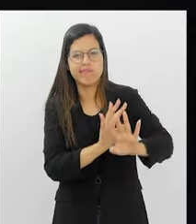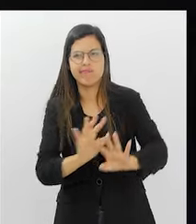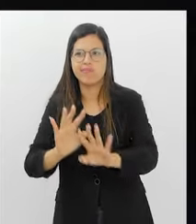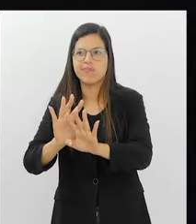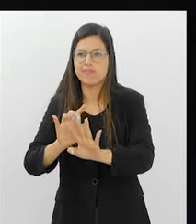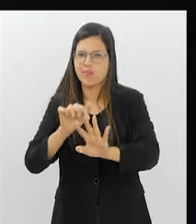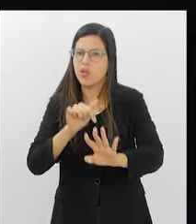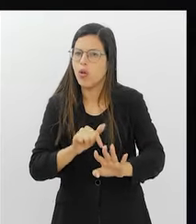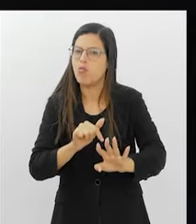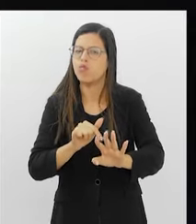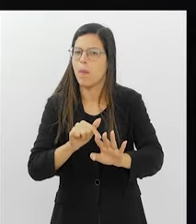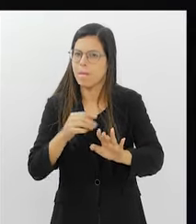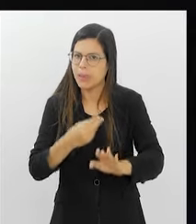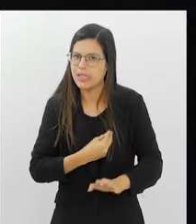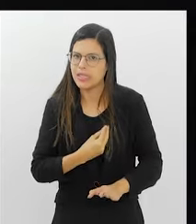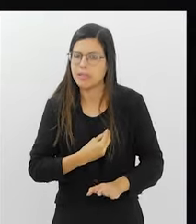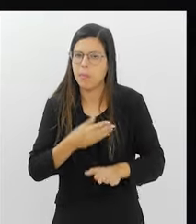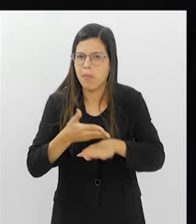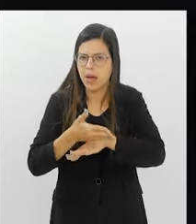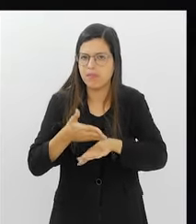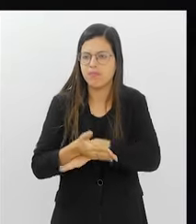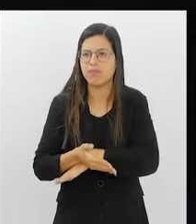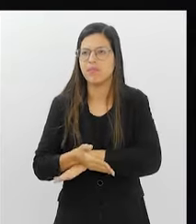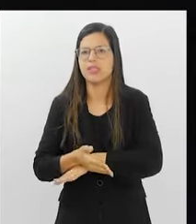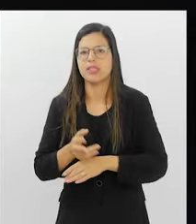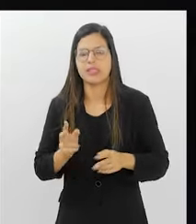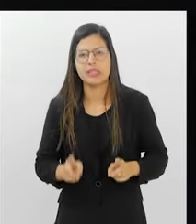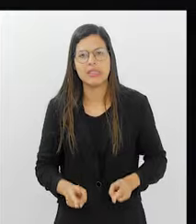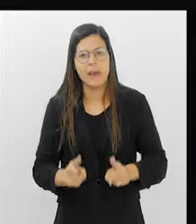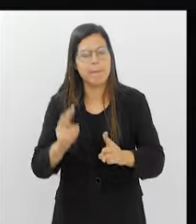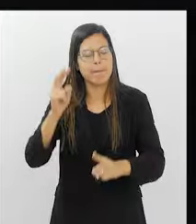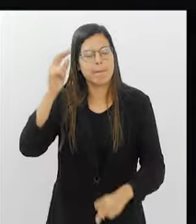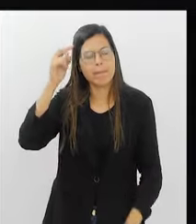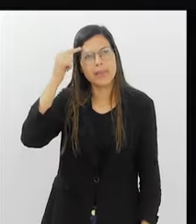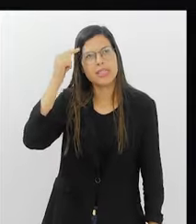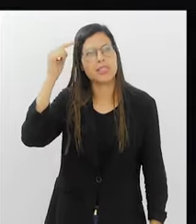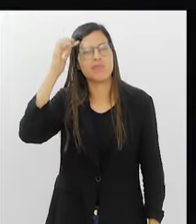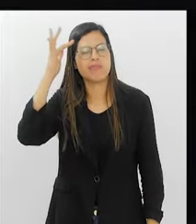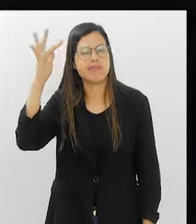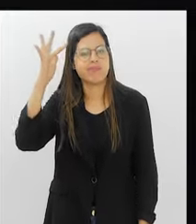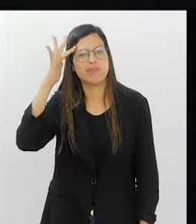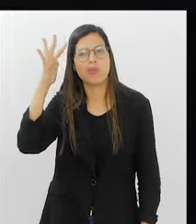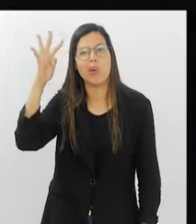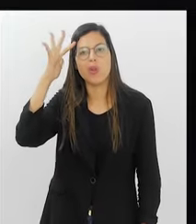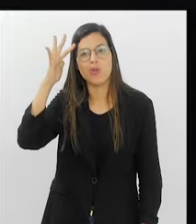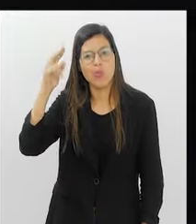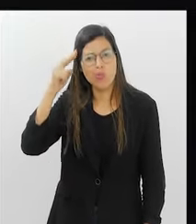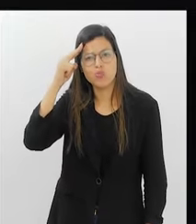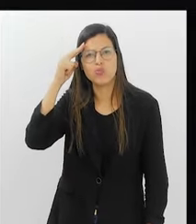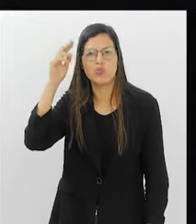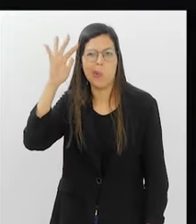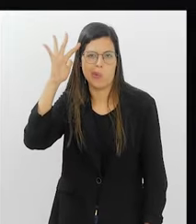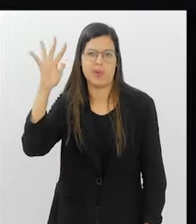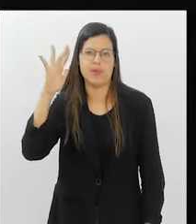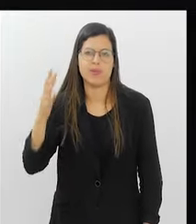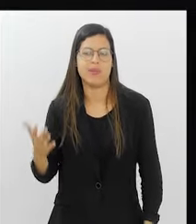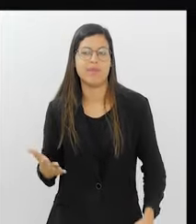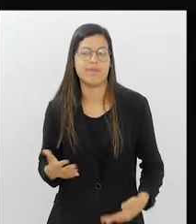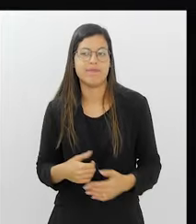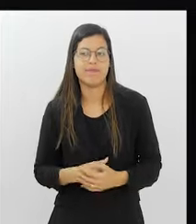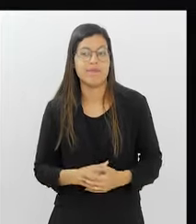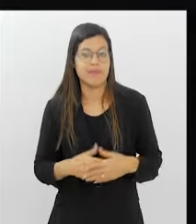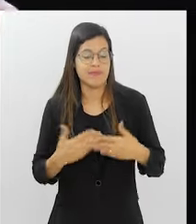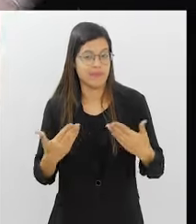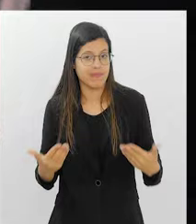componente de comissão de frente e sempre ali isso aí nunca saiu da minha cabeça e era um sonho mesmo